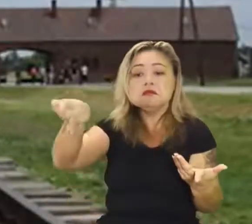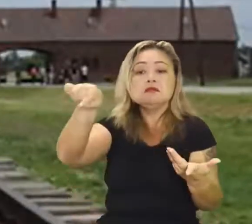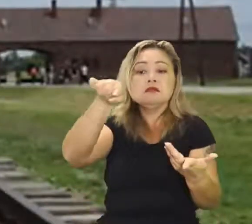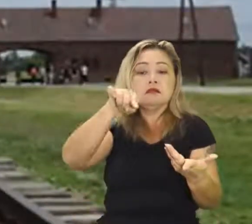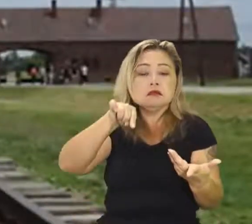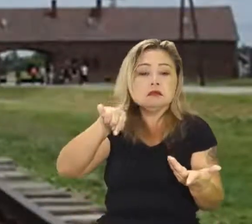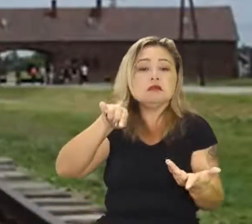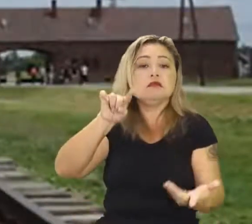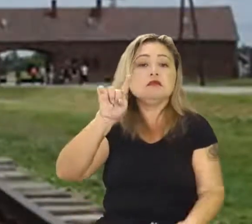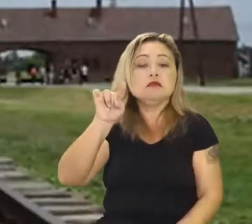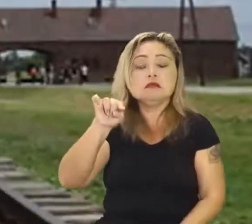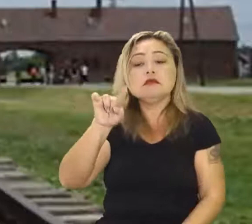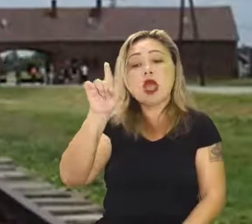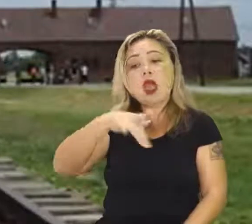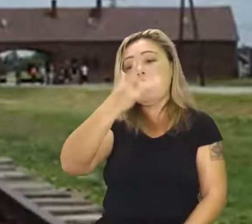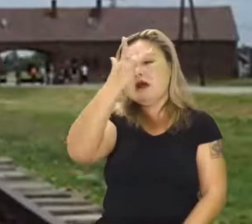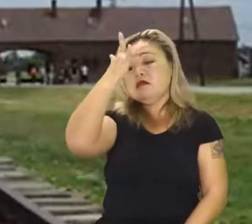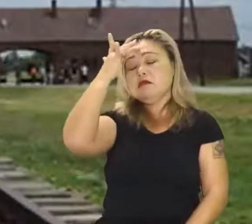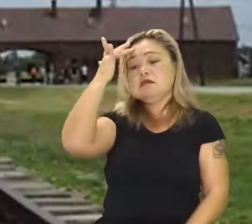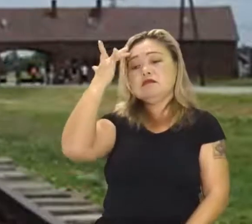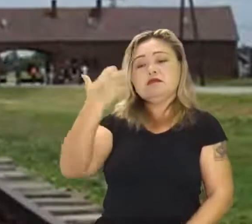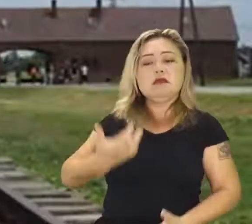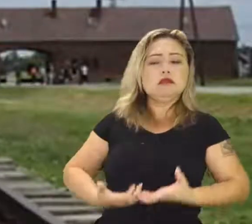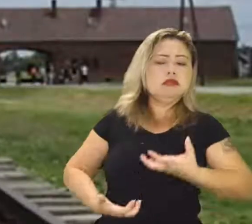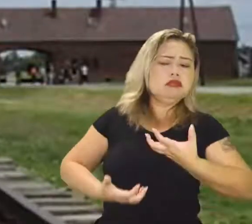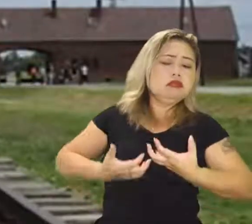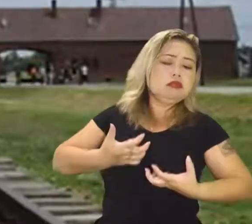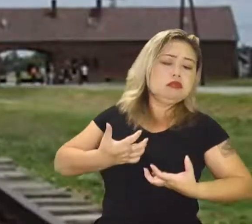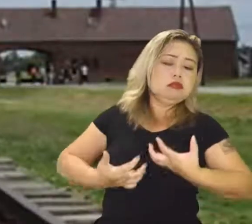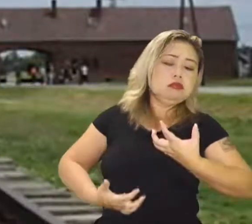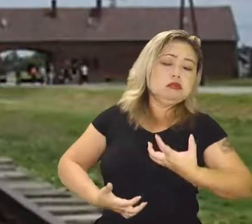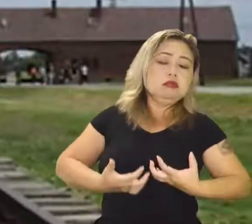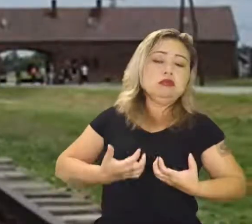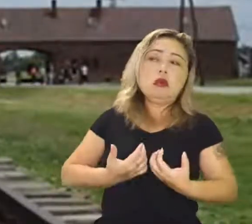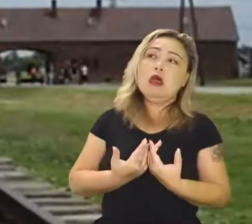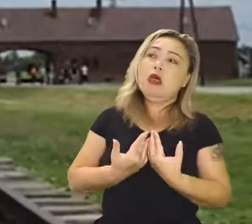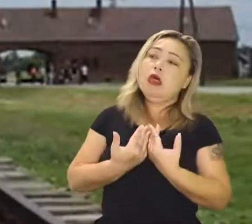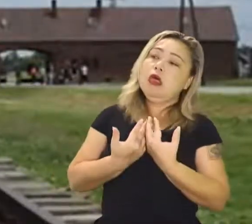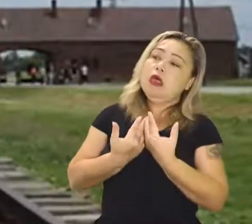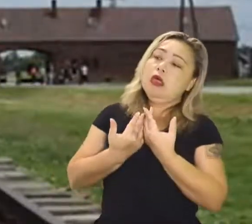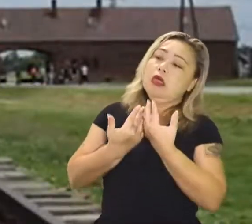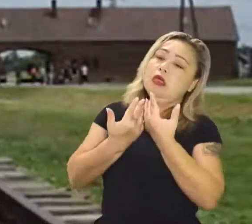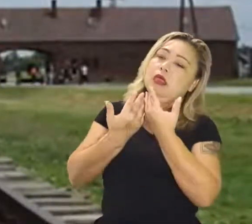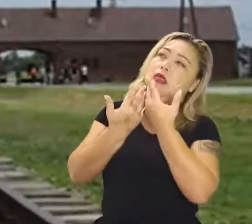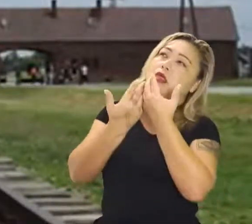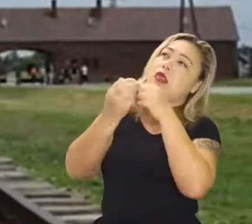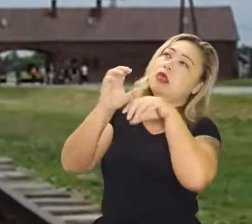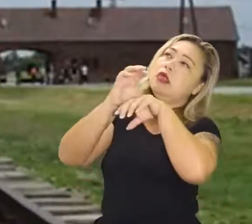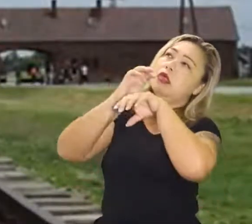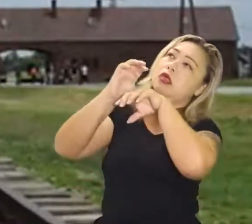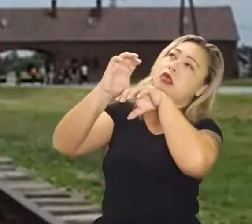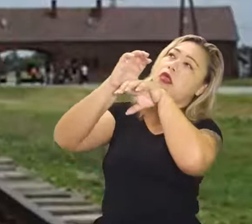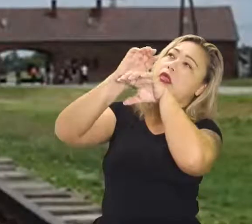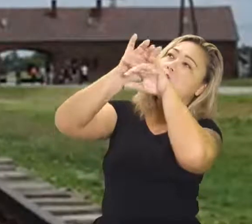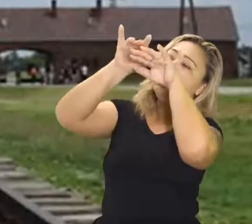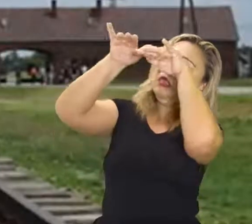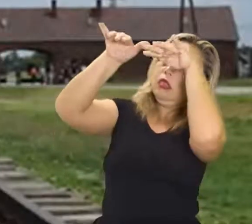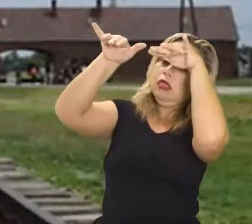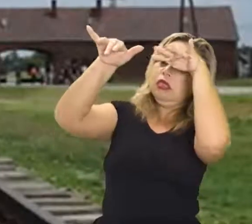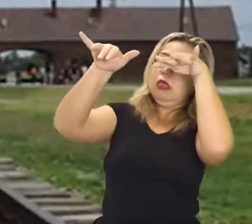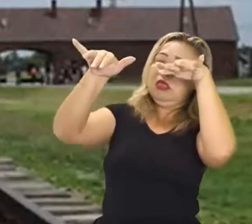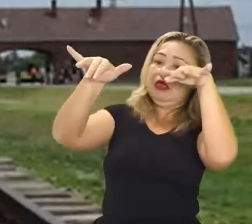cinzas eram de pessoas que estavam sendo queimadas nas fornalhas dos campos de